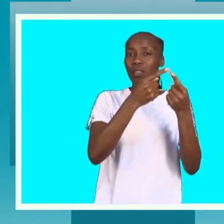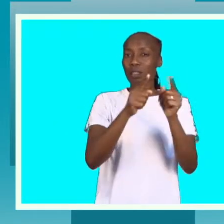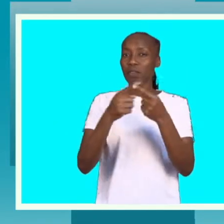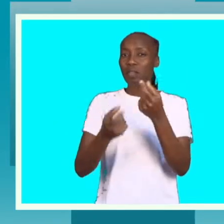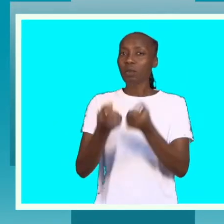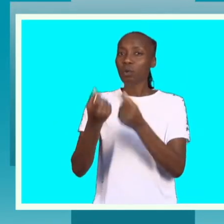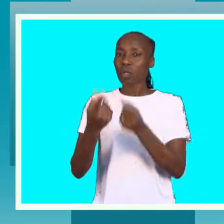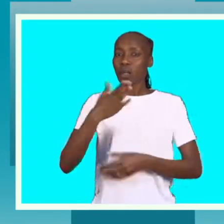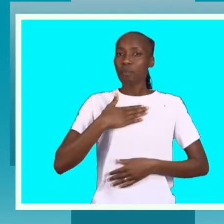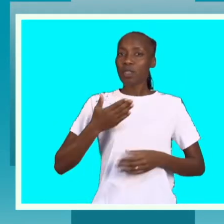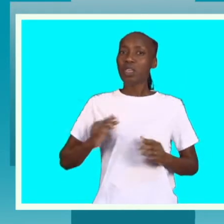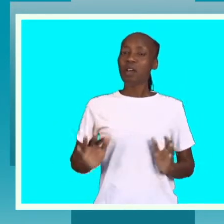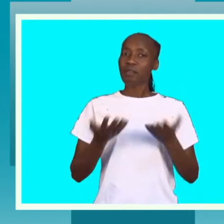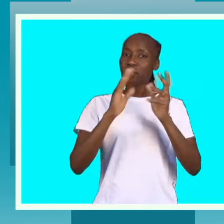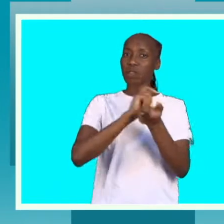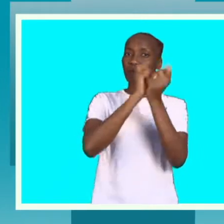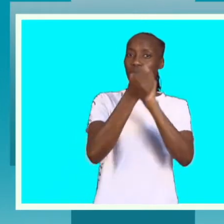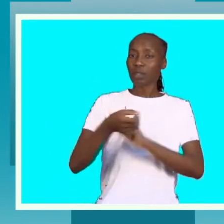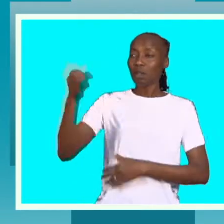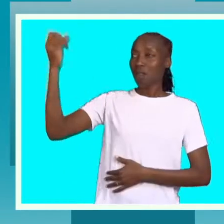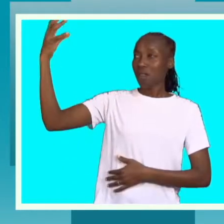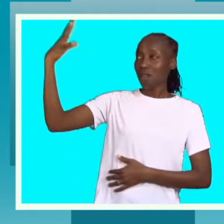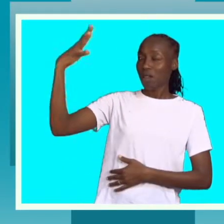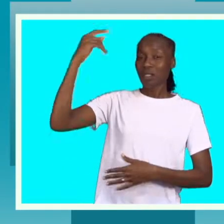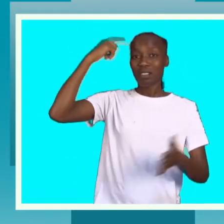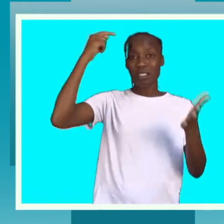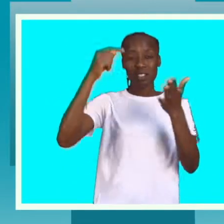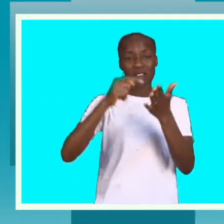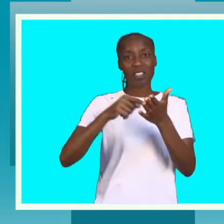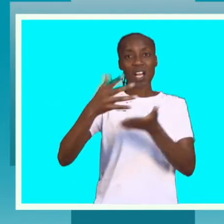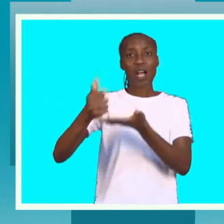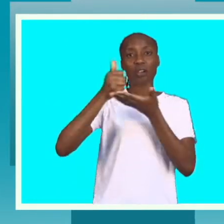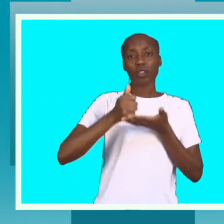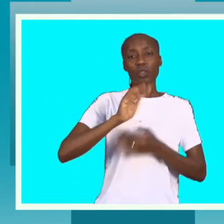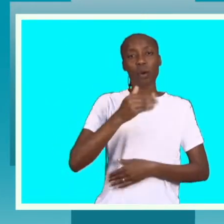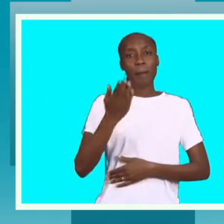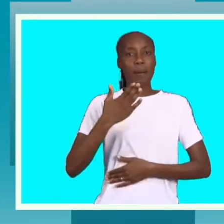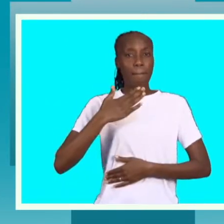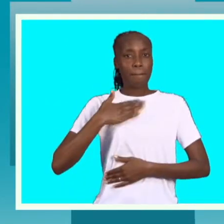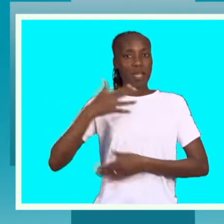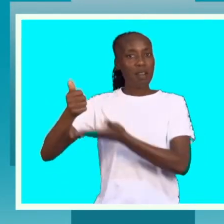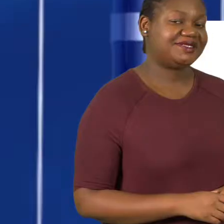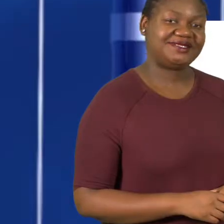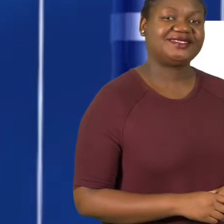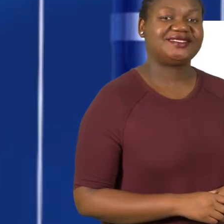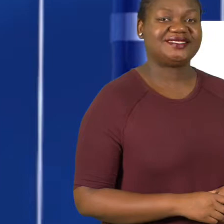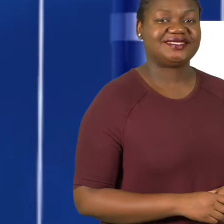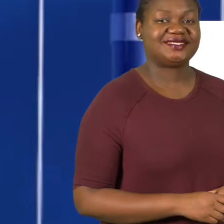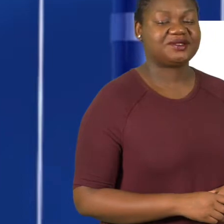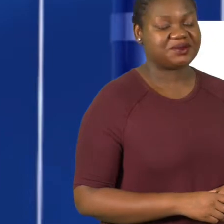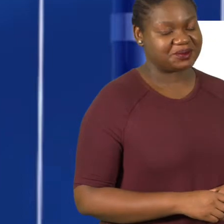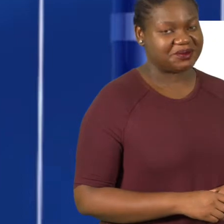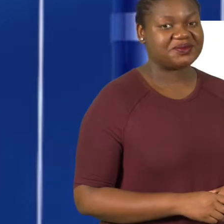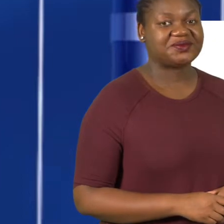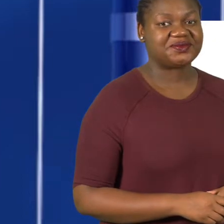e vejo a light mesmo como um salvador para mim, que tem ajudado na minha vida. Mais uma pausa